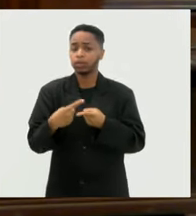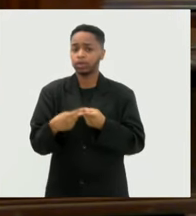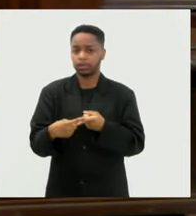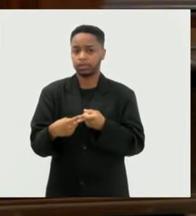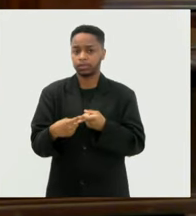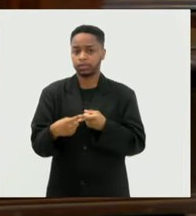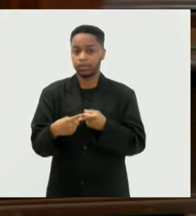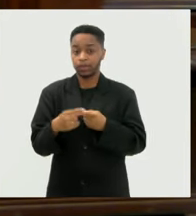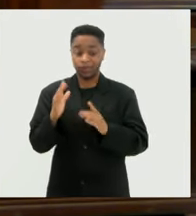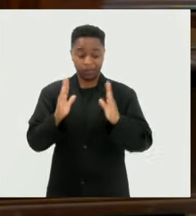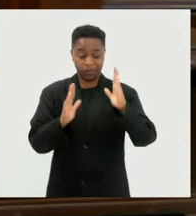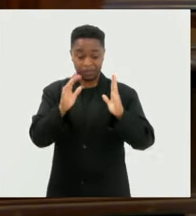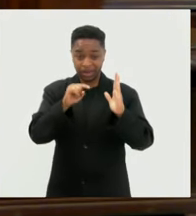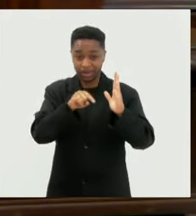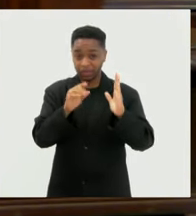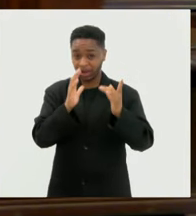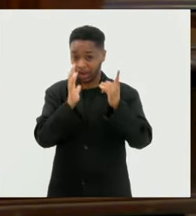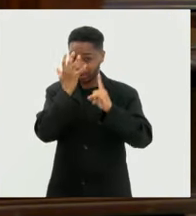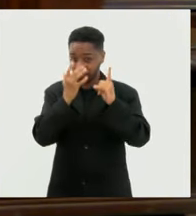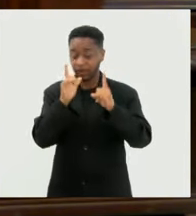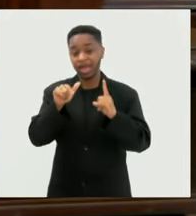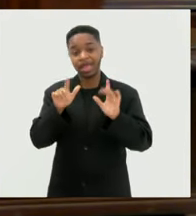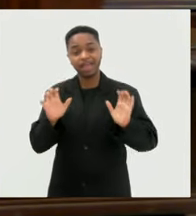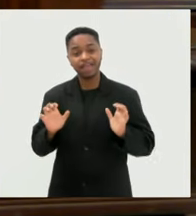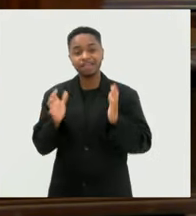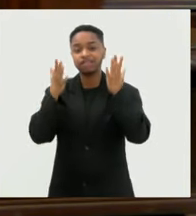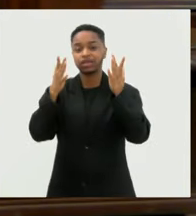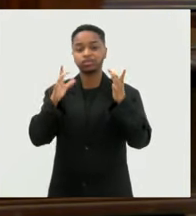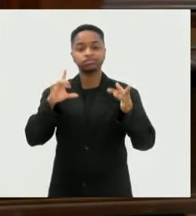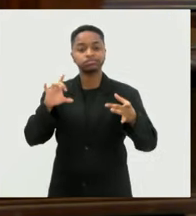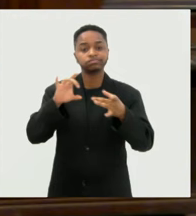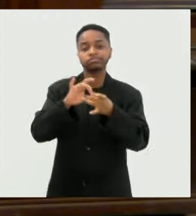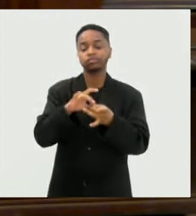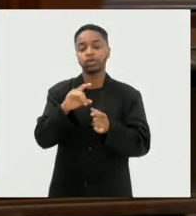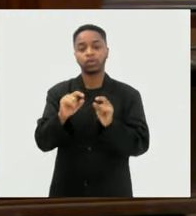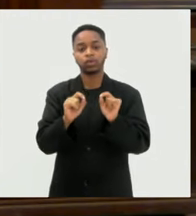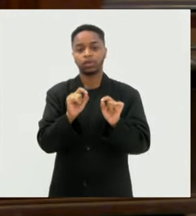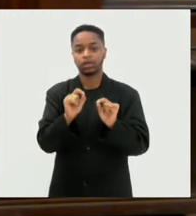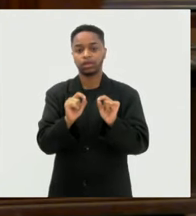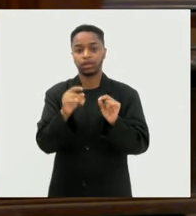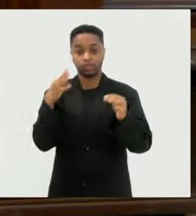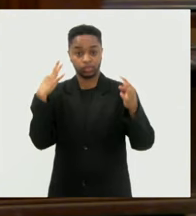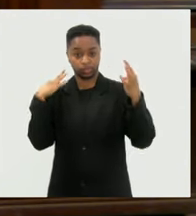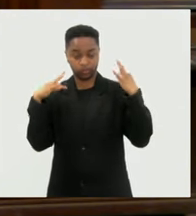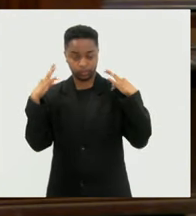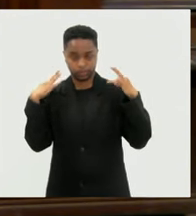evento que tem uma ligação profunda com o turismo,